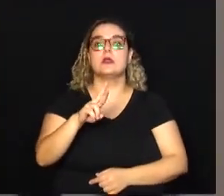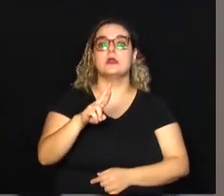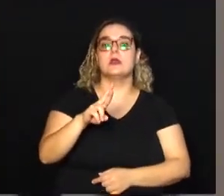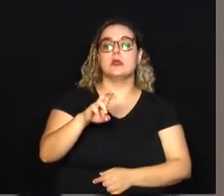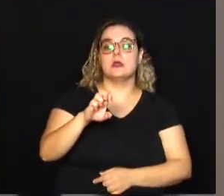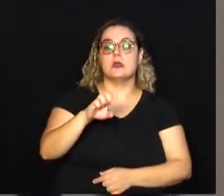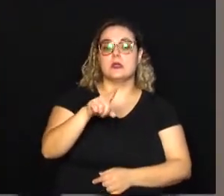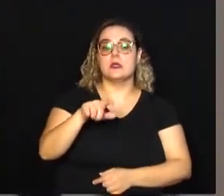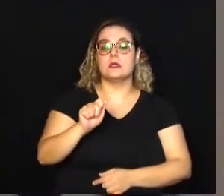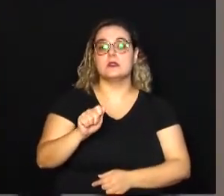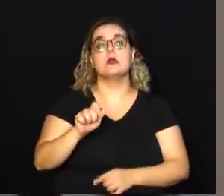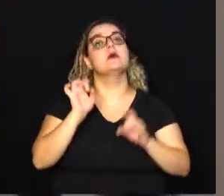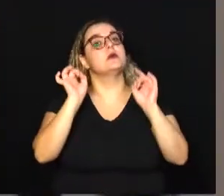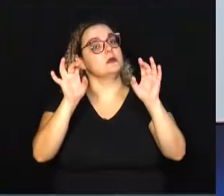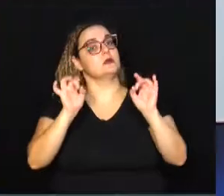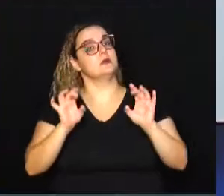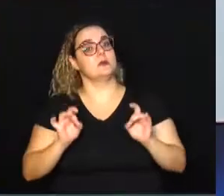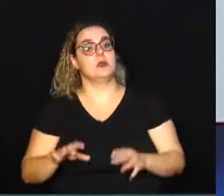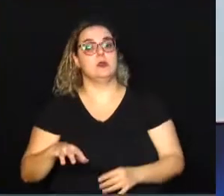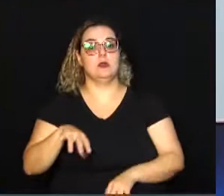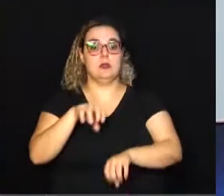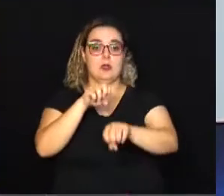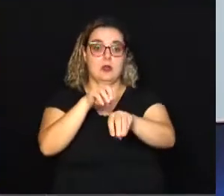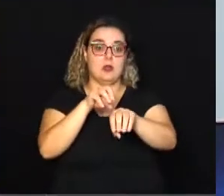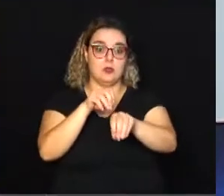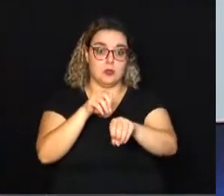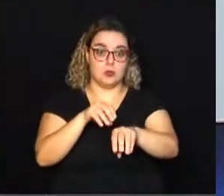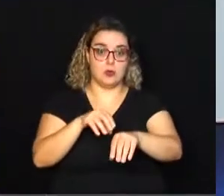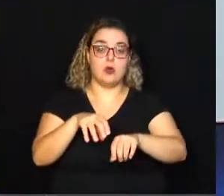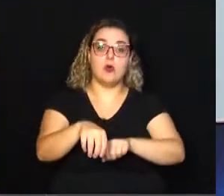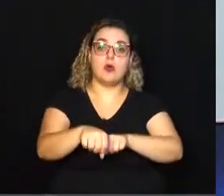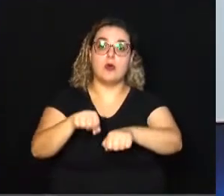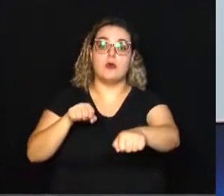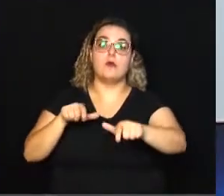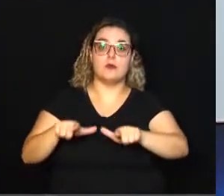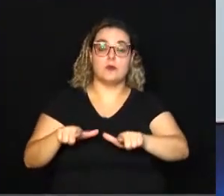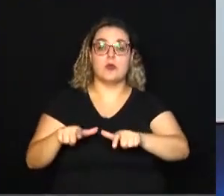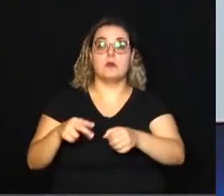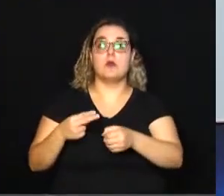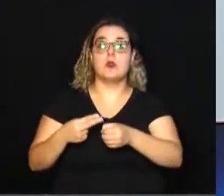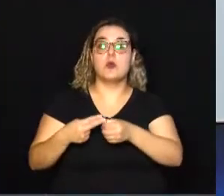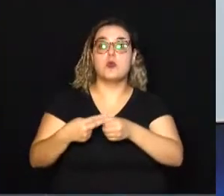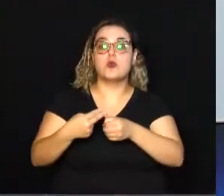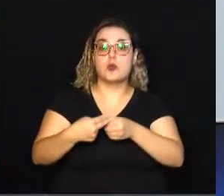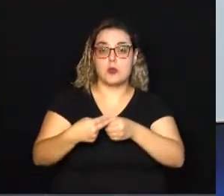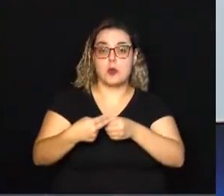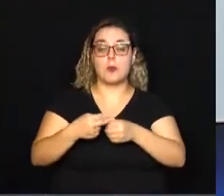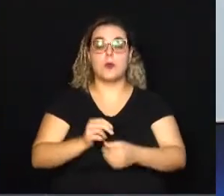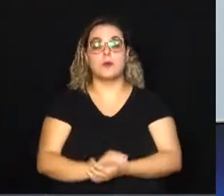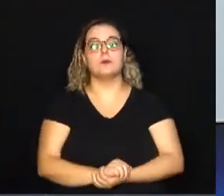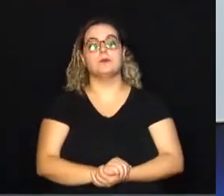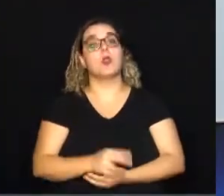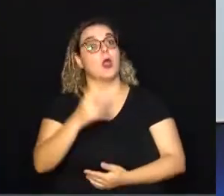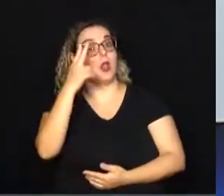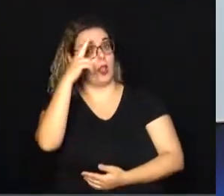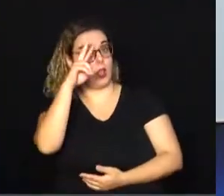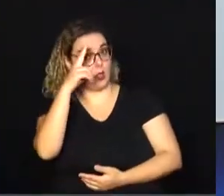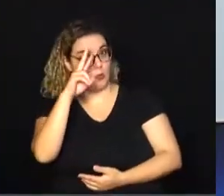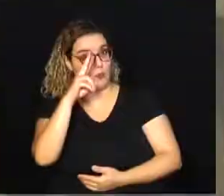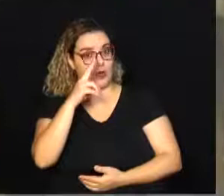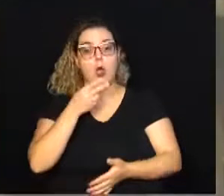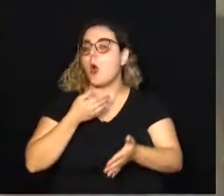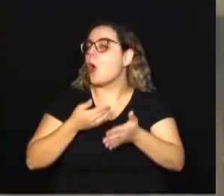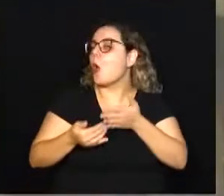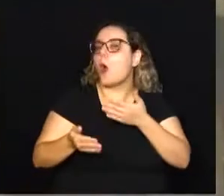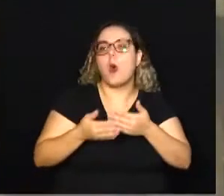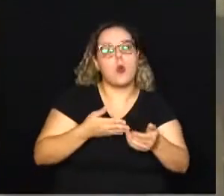que é especialista em educação, formada pela Unicamp. Lembrando a todos vocês que a qualquer momento